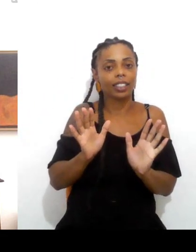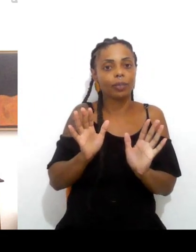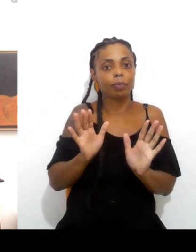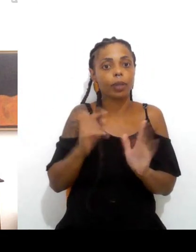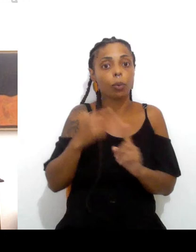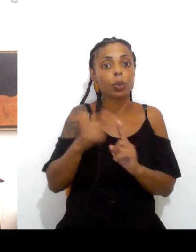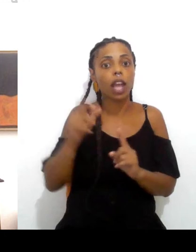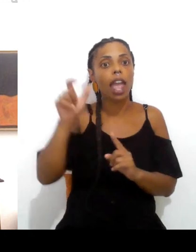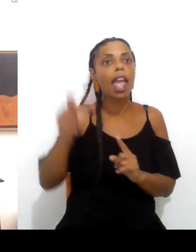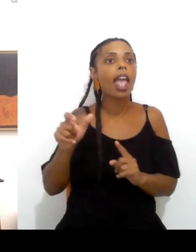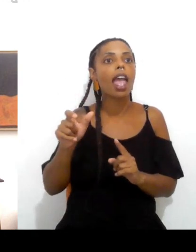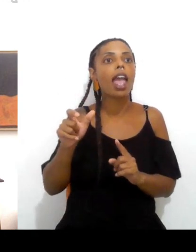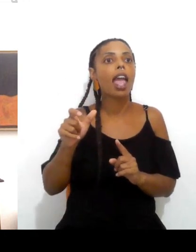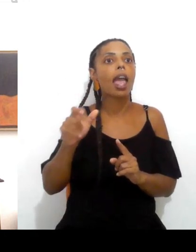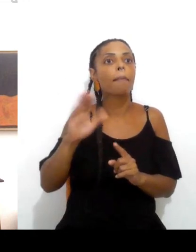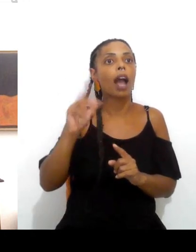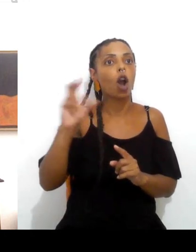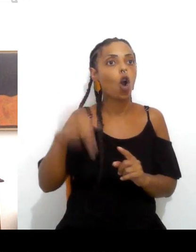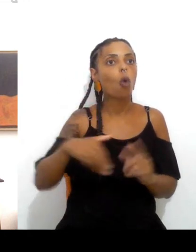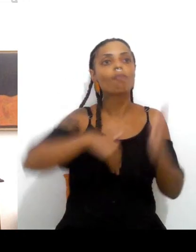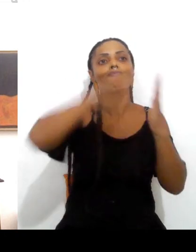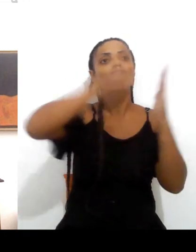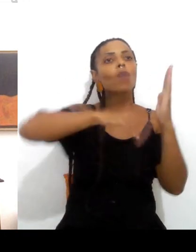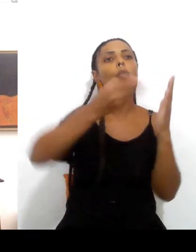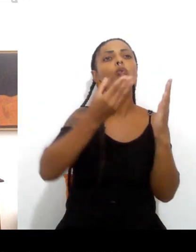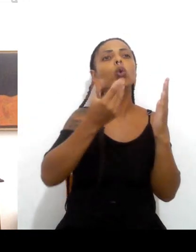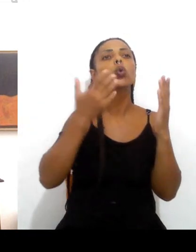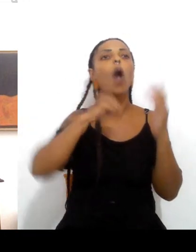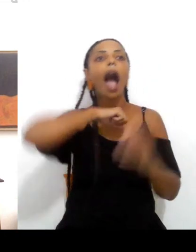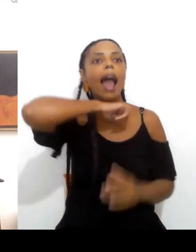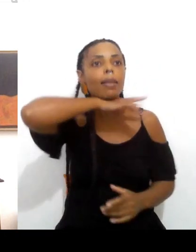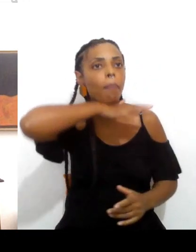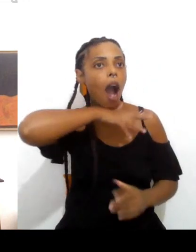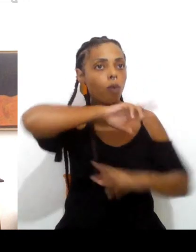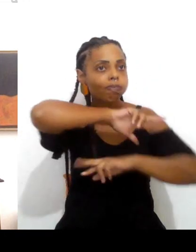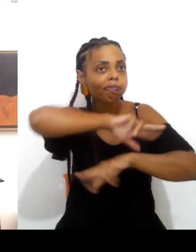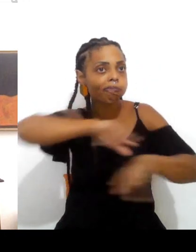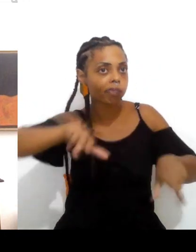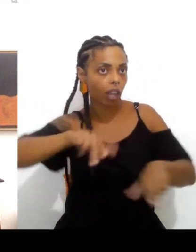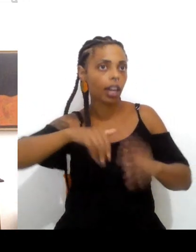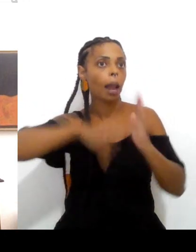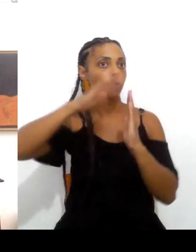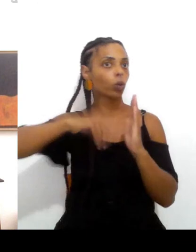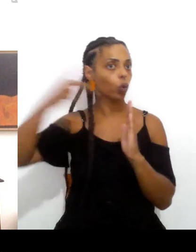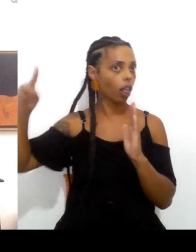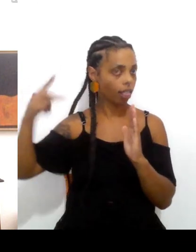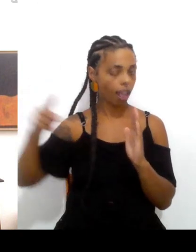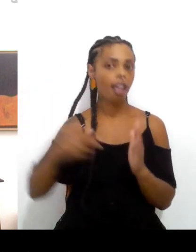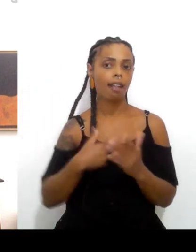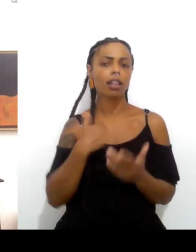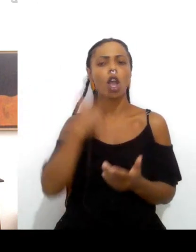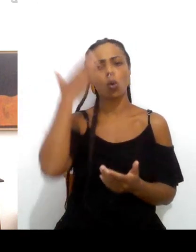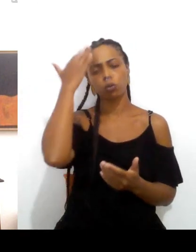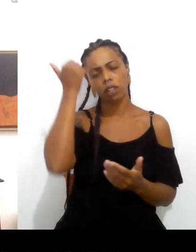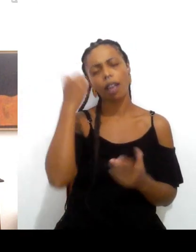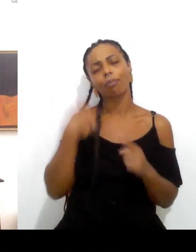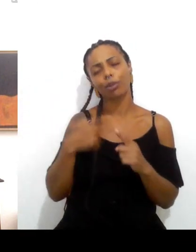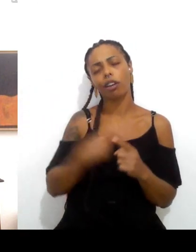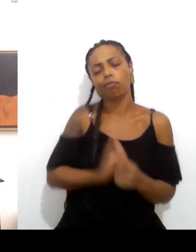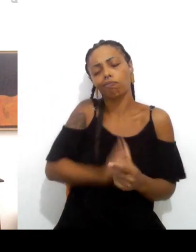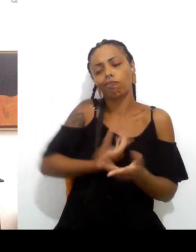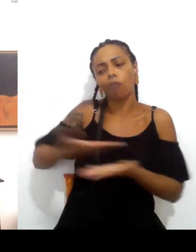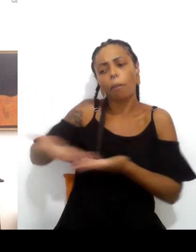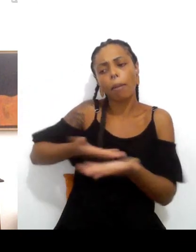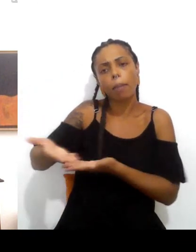muitos animais nas suas pinturas e eu sabia de viver com ele não é de